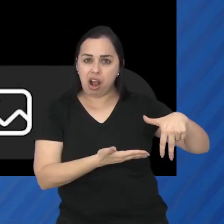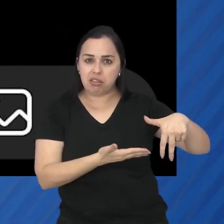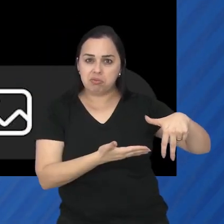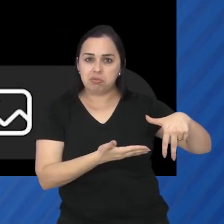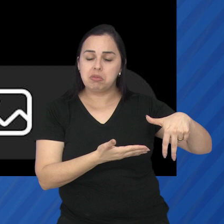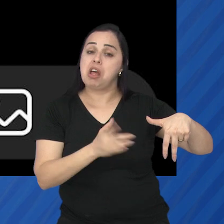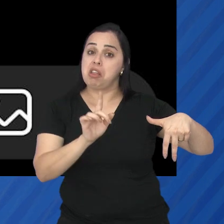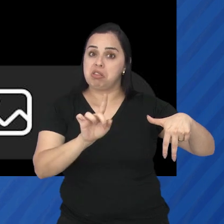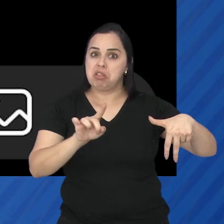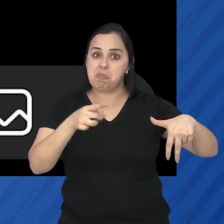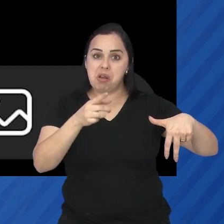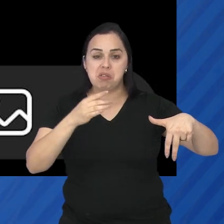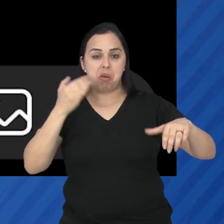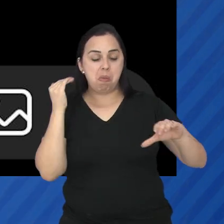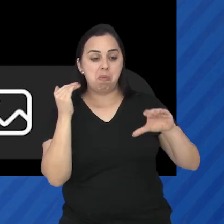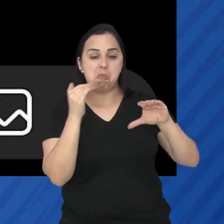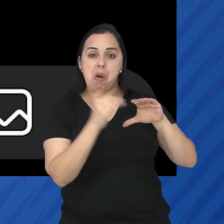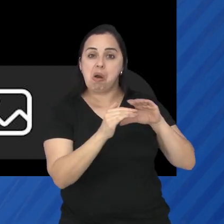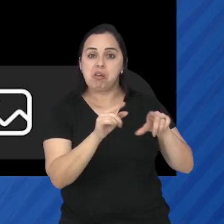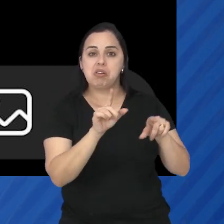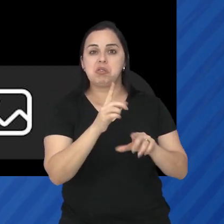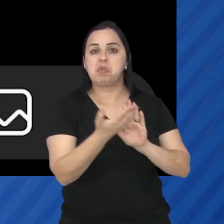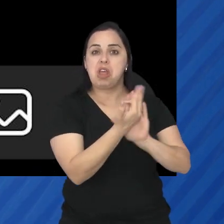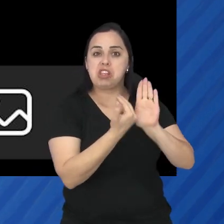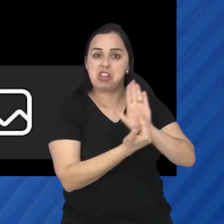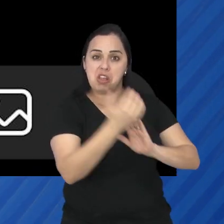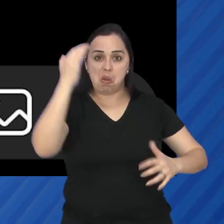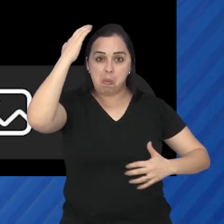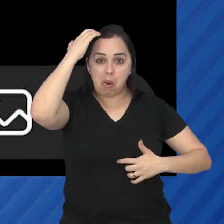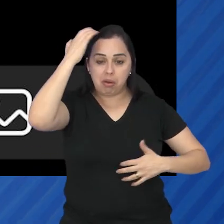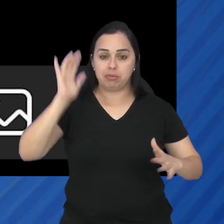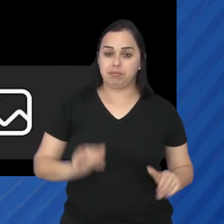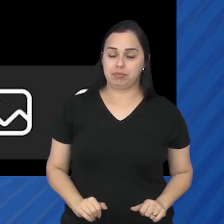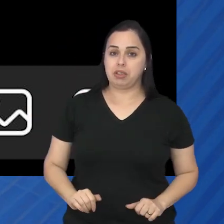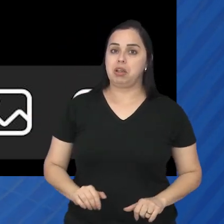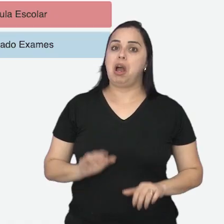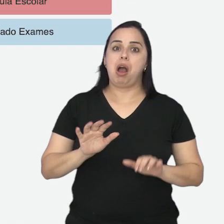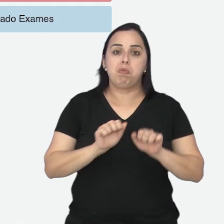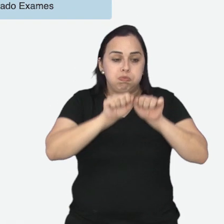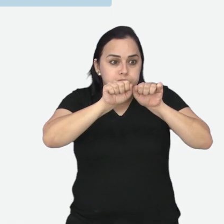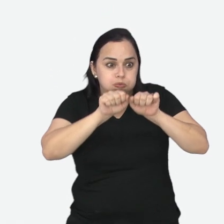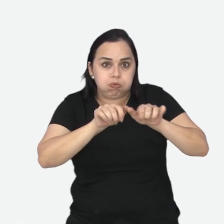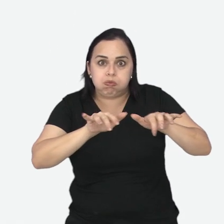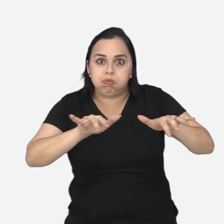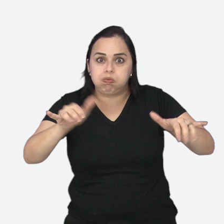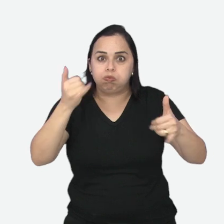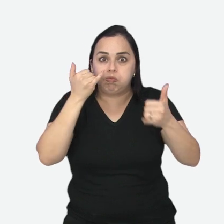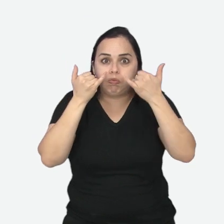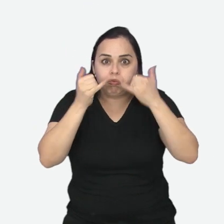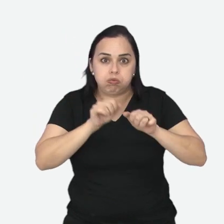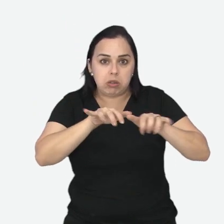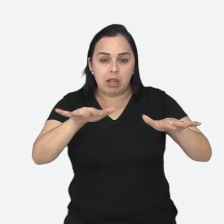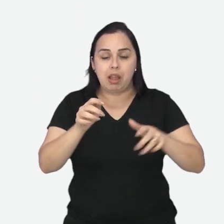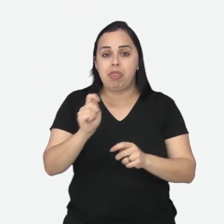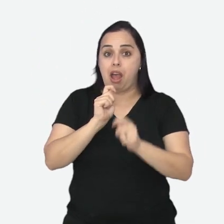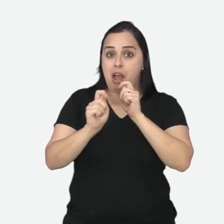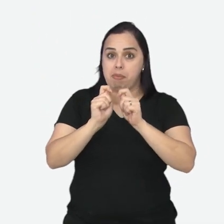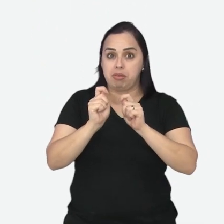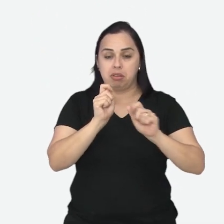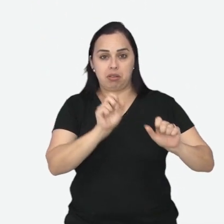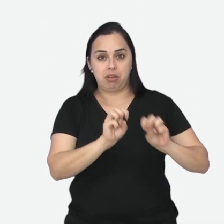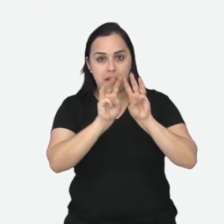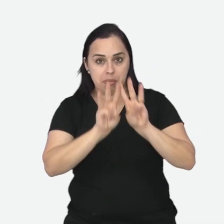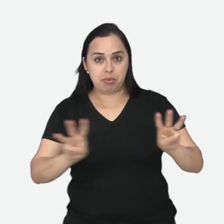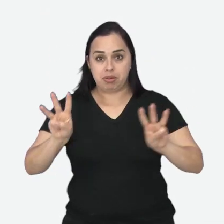da atleta chamou ela de macaca e ainda enviou um emoji do animal o caso repercutiu na mídia